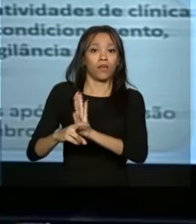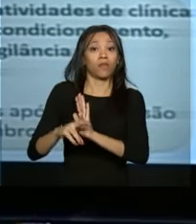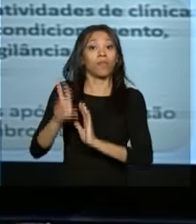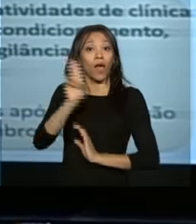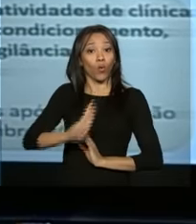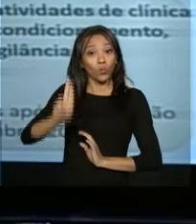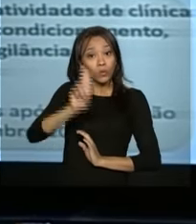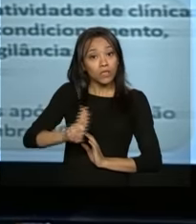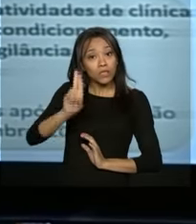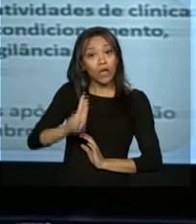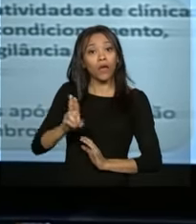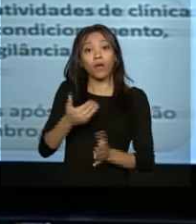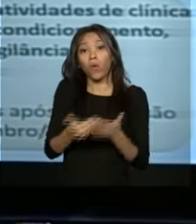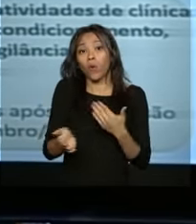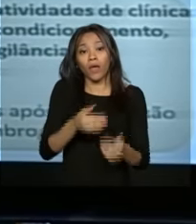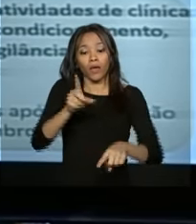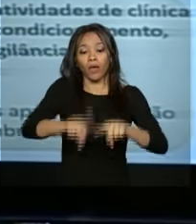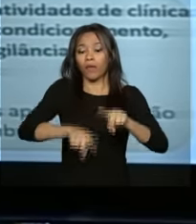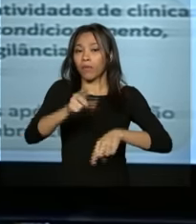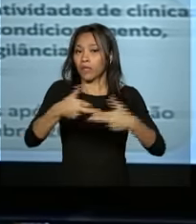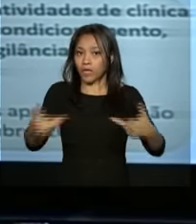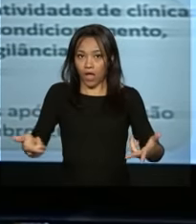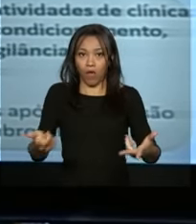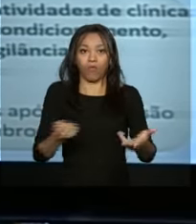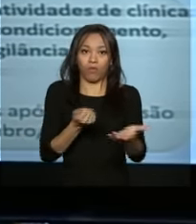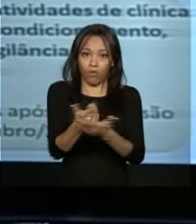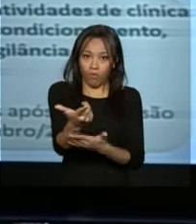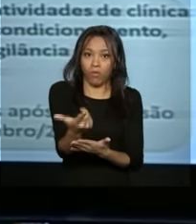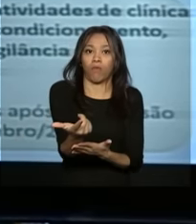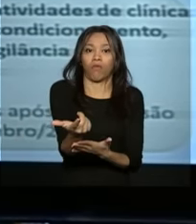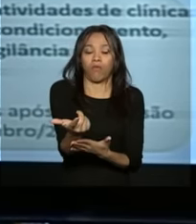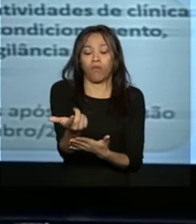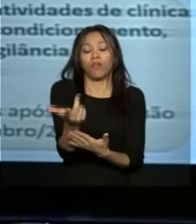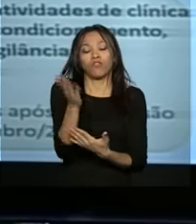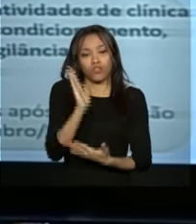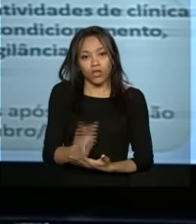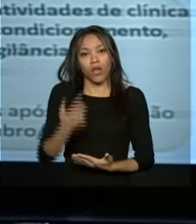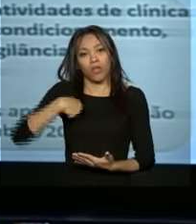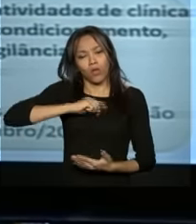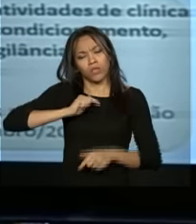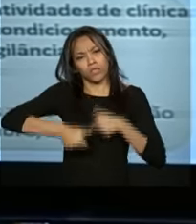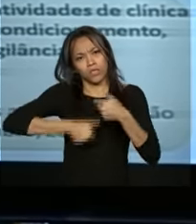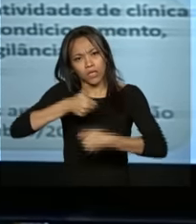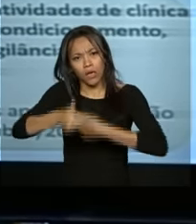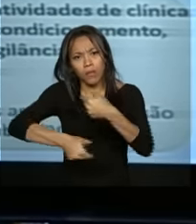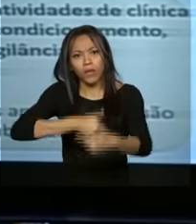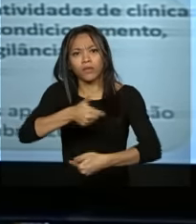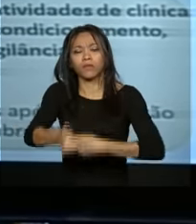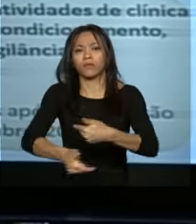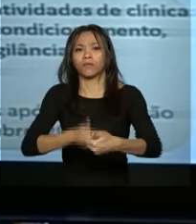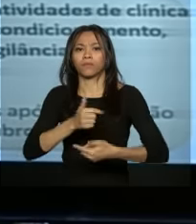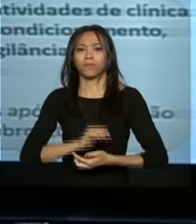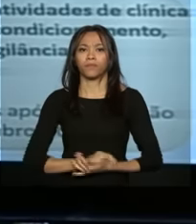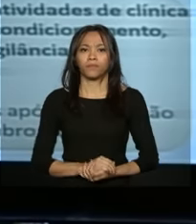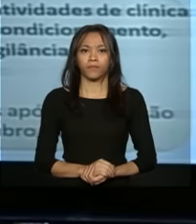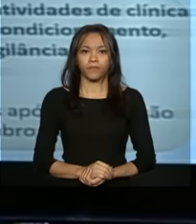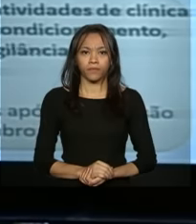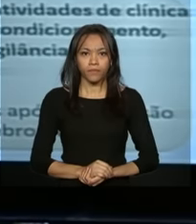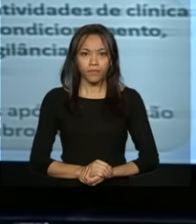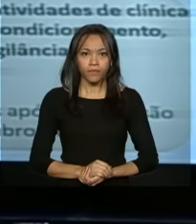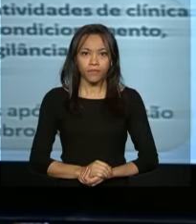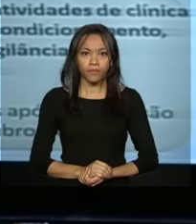dispositivo Nós já estamos desenvolvendo essa ação eh nós vamos